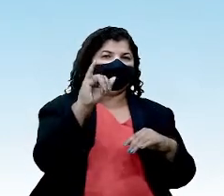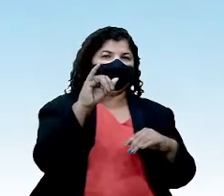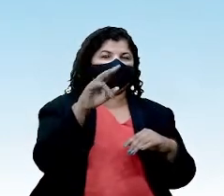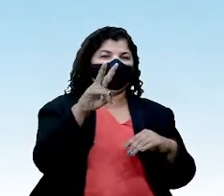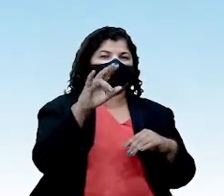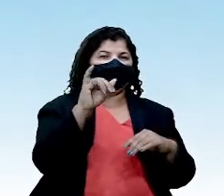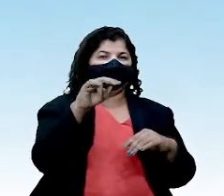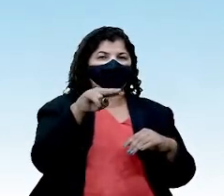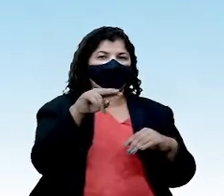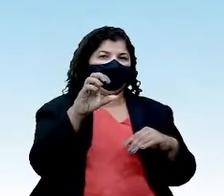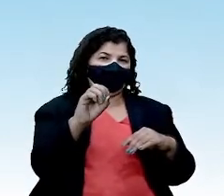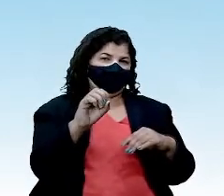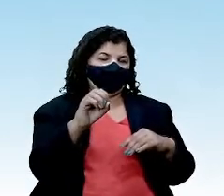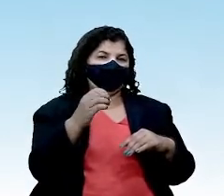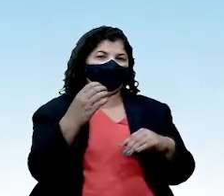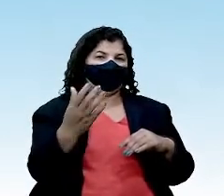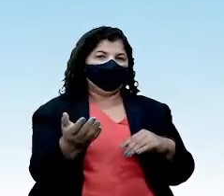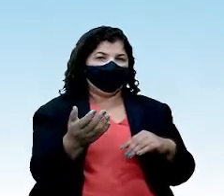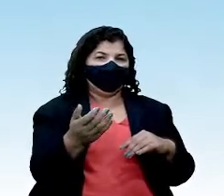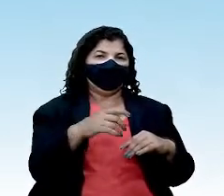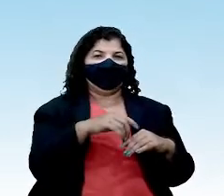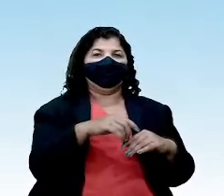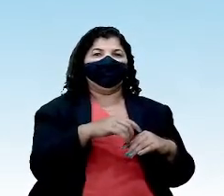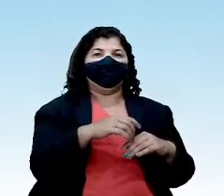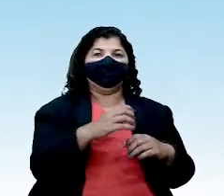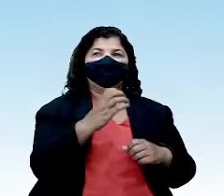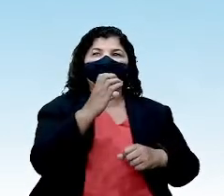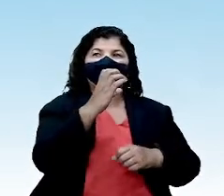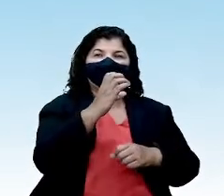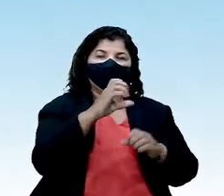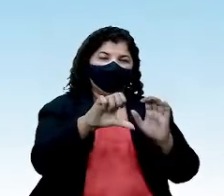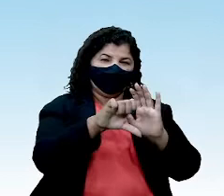teoria, o maior crime que um súdito